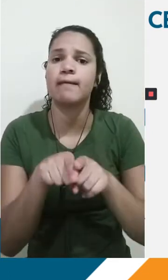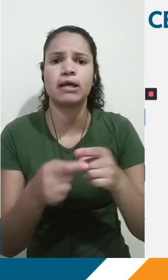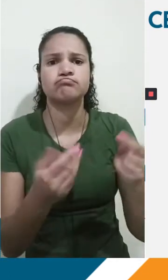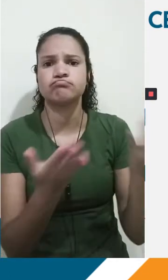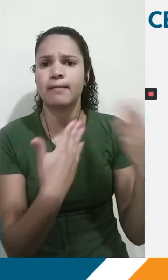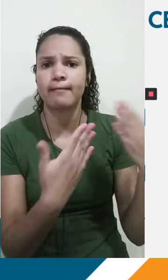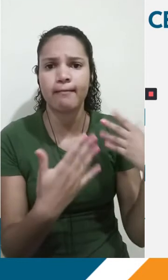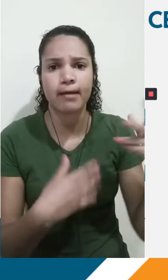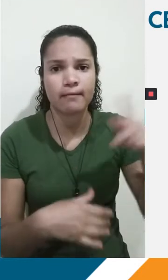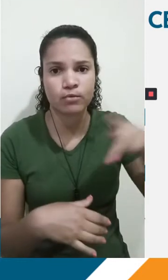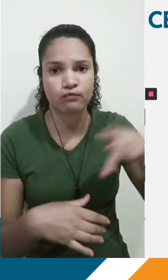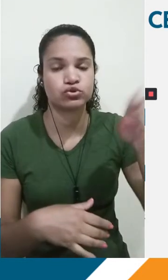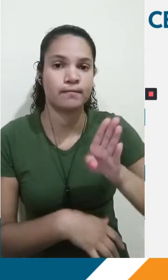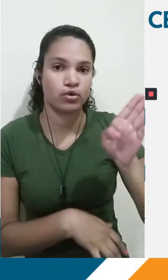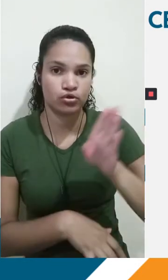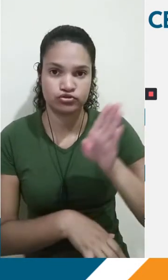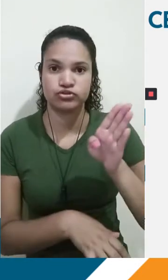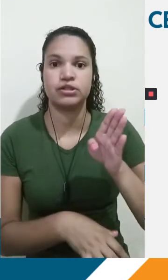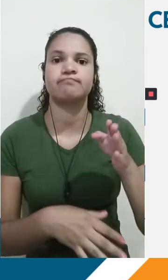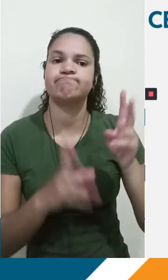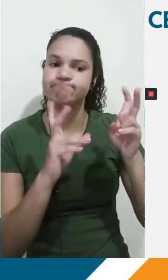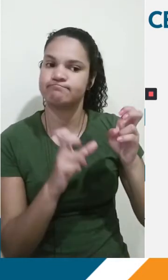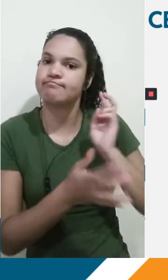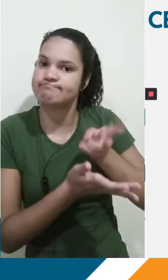seus mediadores, tutores sobre esse assunto.